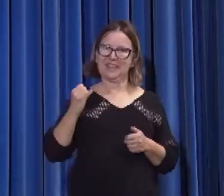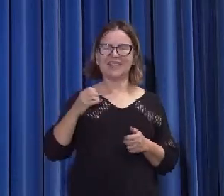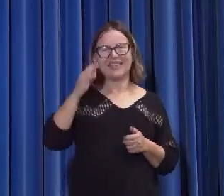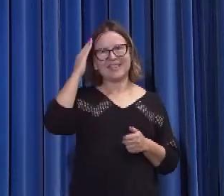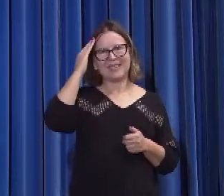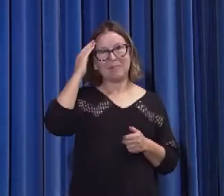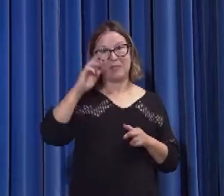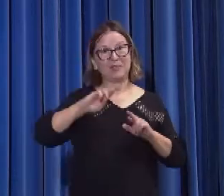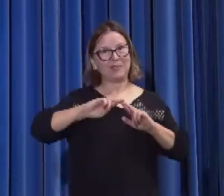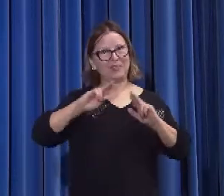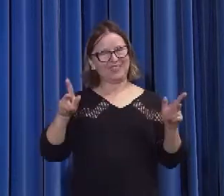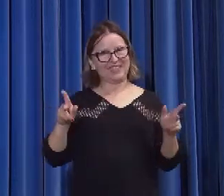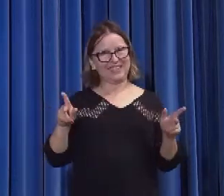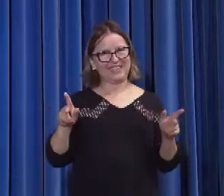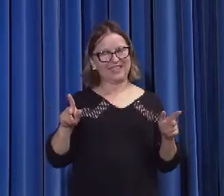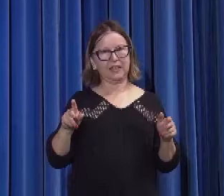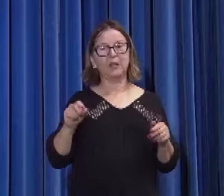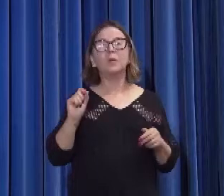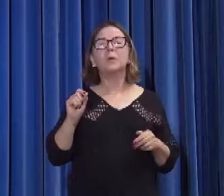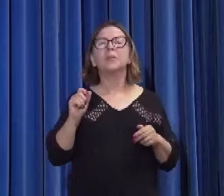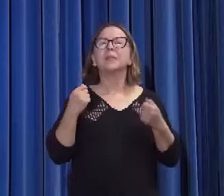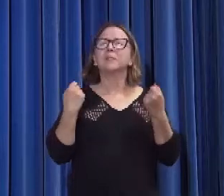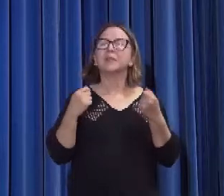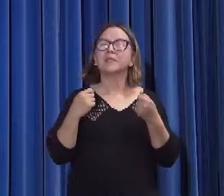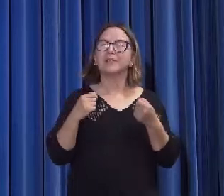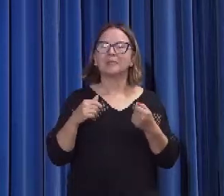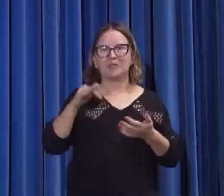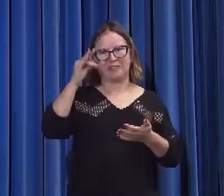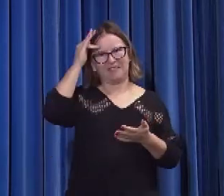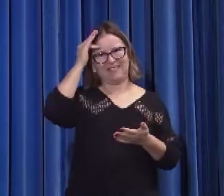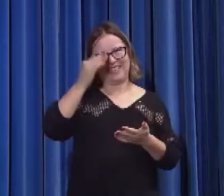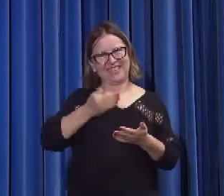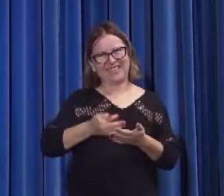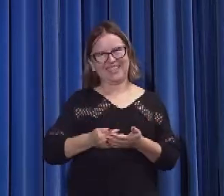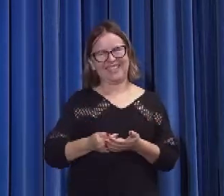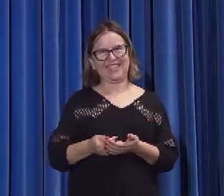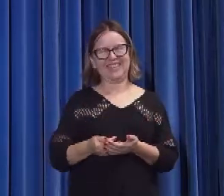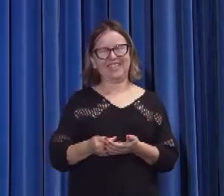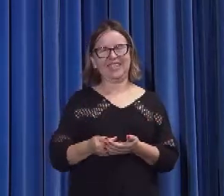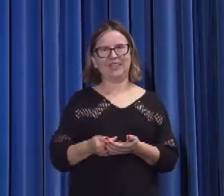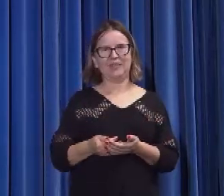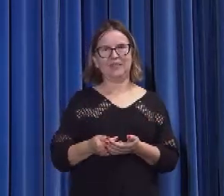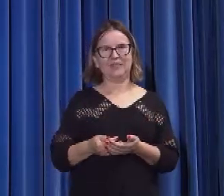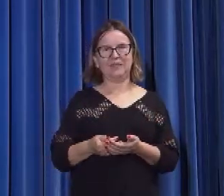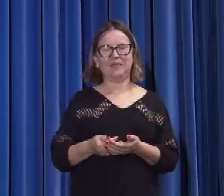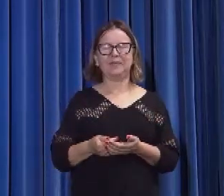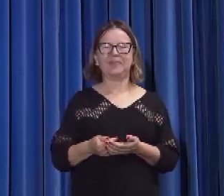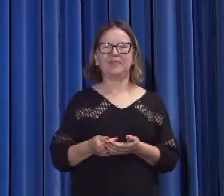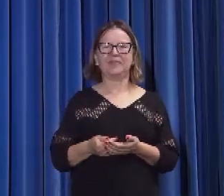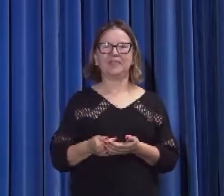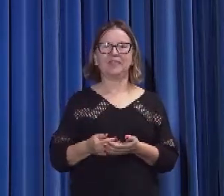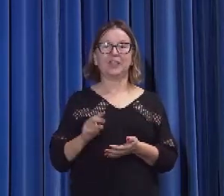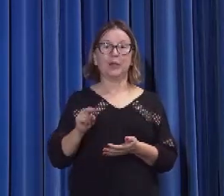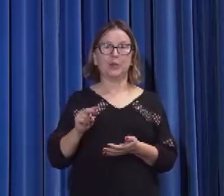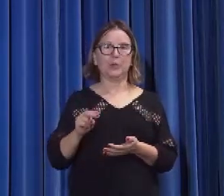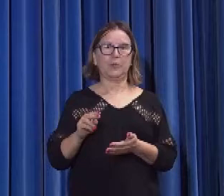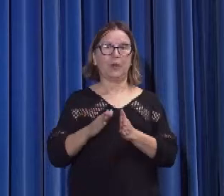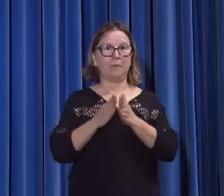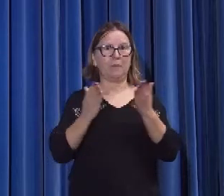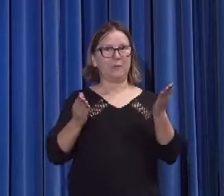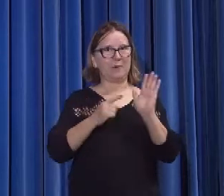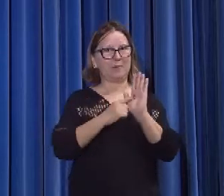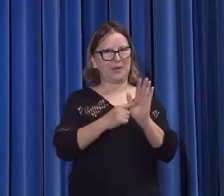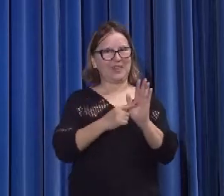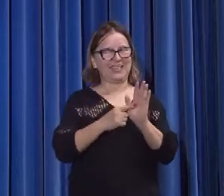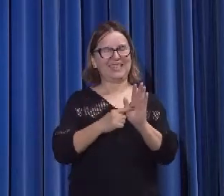Nós precisamos do quê, meus irmãos? Nós precisamos de fé. Fé biblicamente falando. E o objeto da